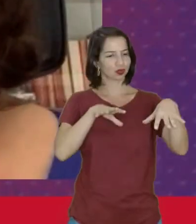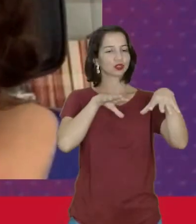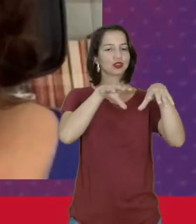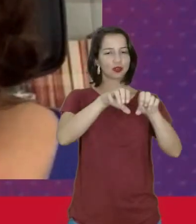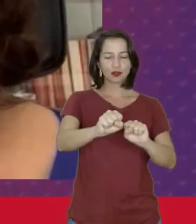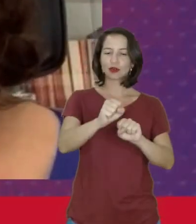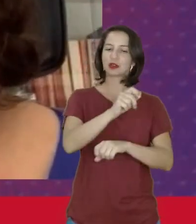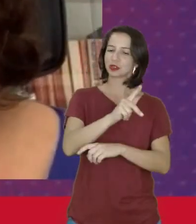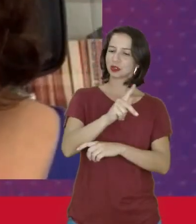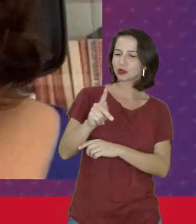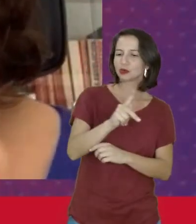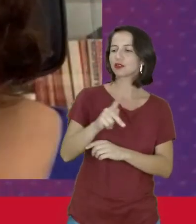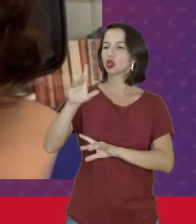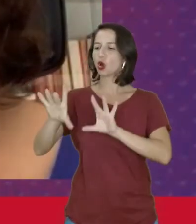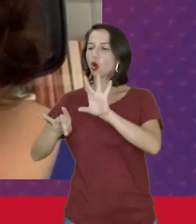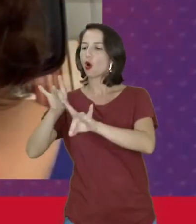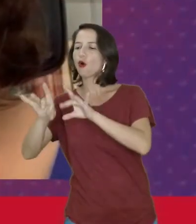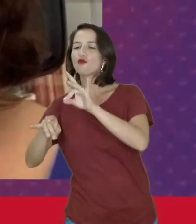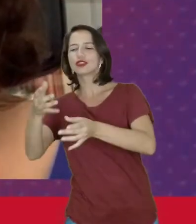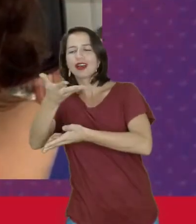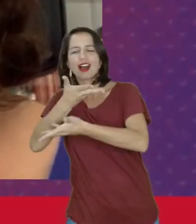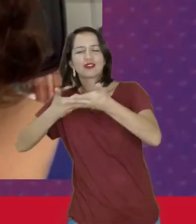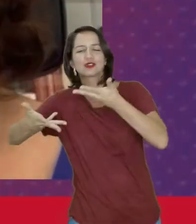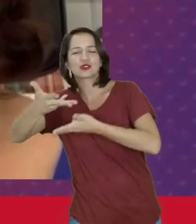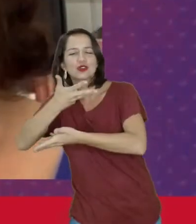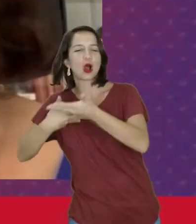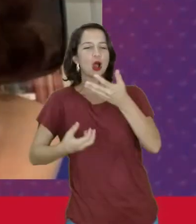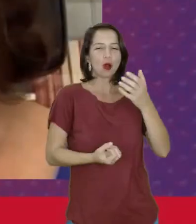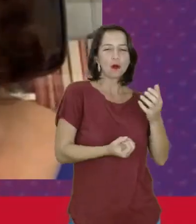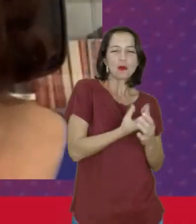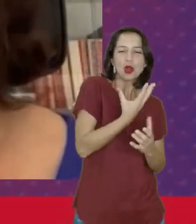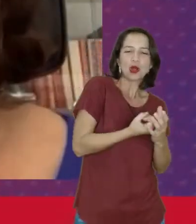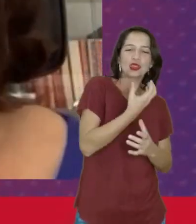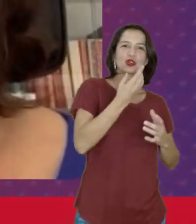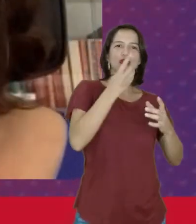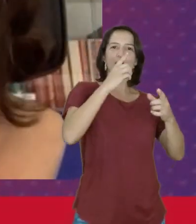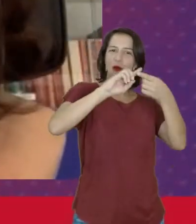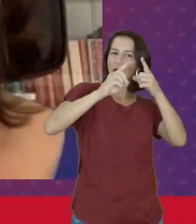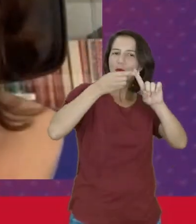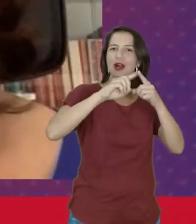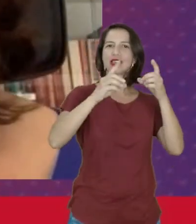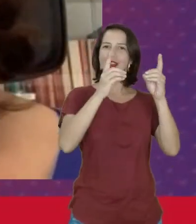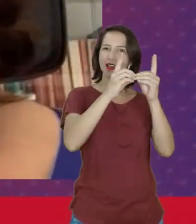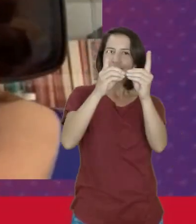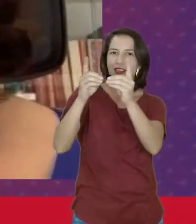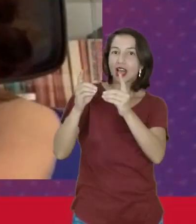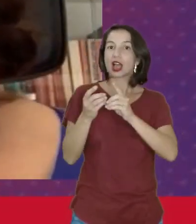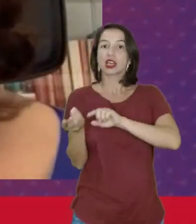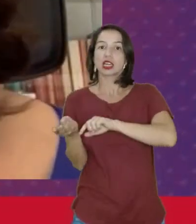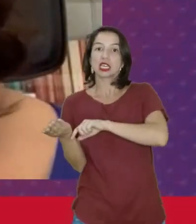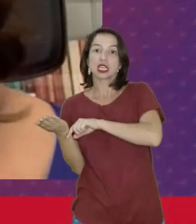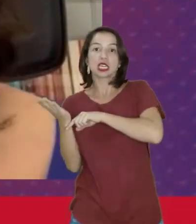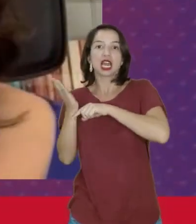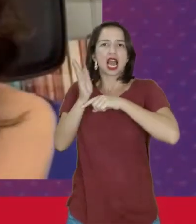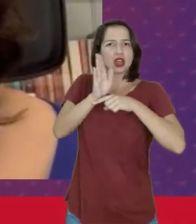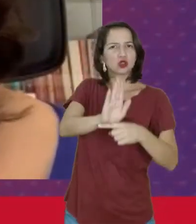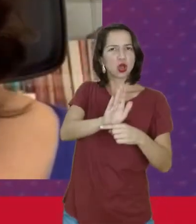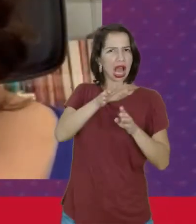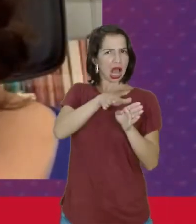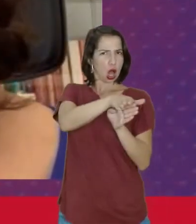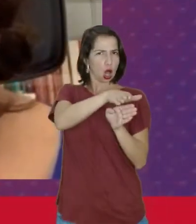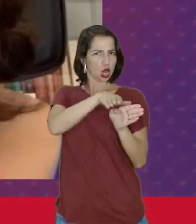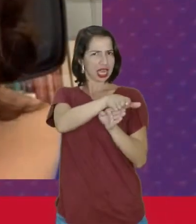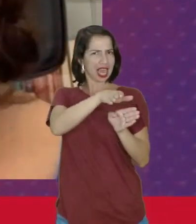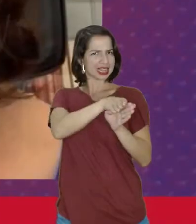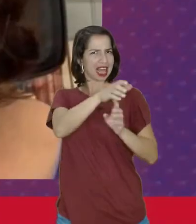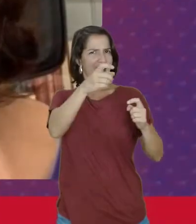materiais didáticos que ajudem, não é a induzir a sexualidade de ninguém, porque ninguém tem esse poder. Isso é